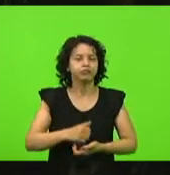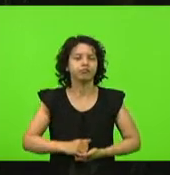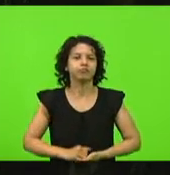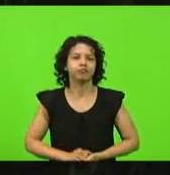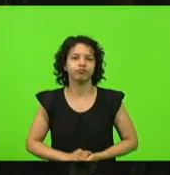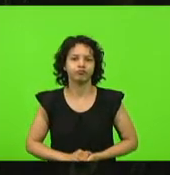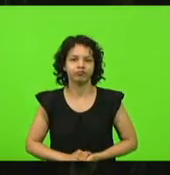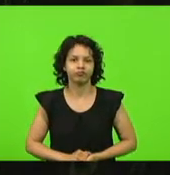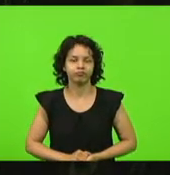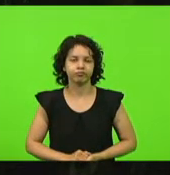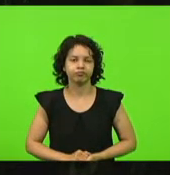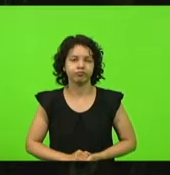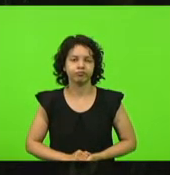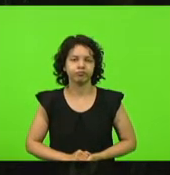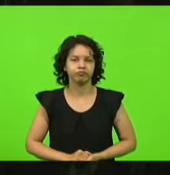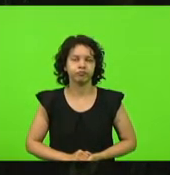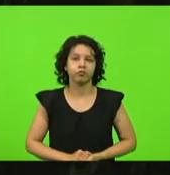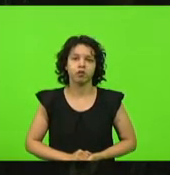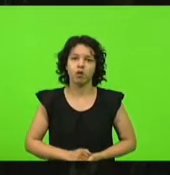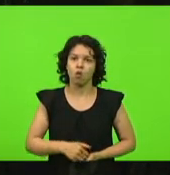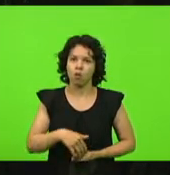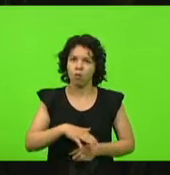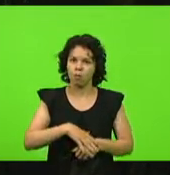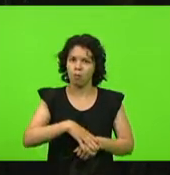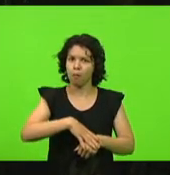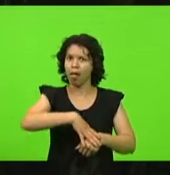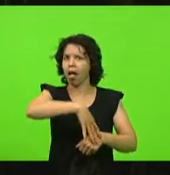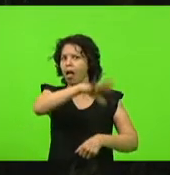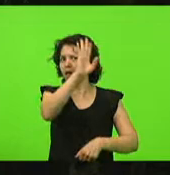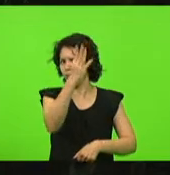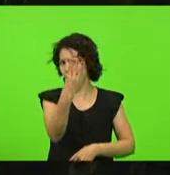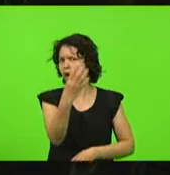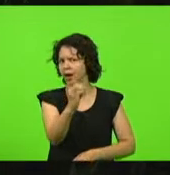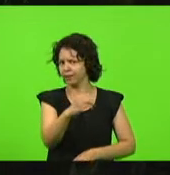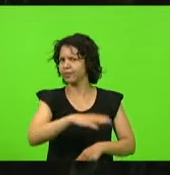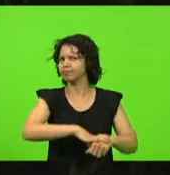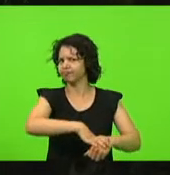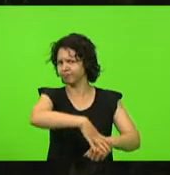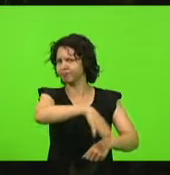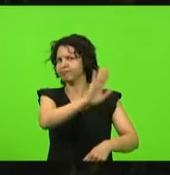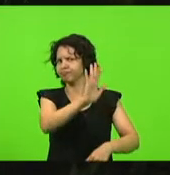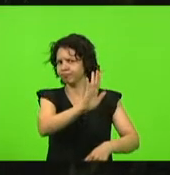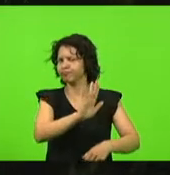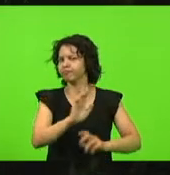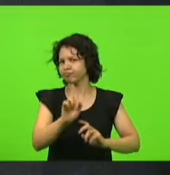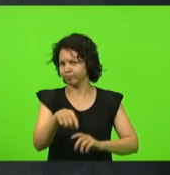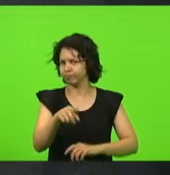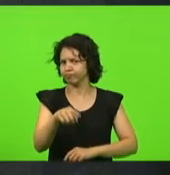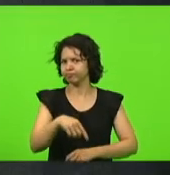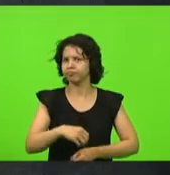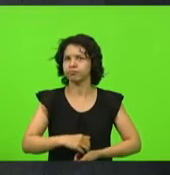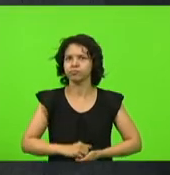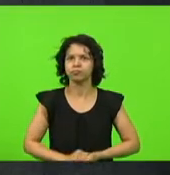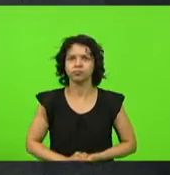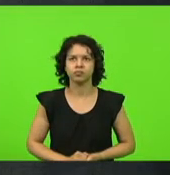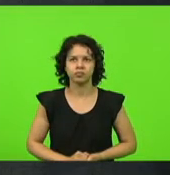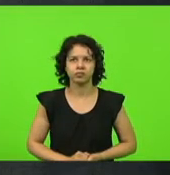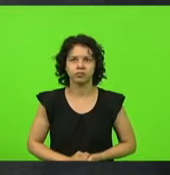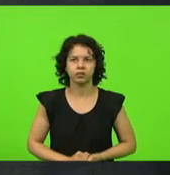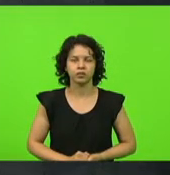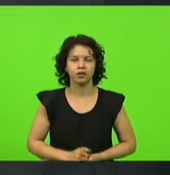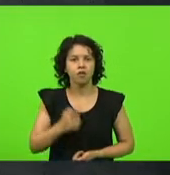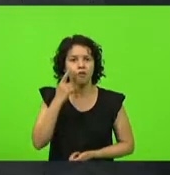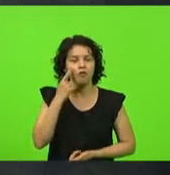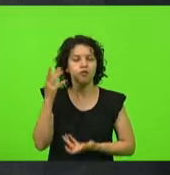Já passamos ao largo de 40 milhões de reais, não é verdade, deputado José Lopes? Já passamos ou não? Próximo.